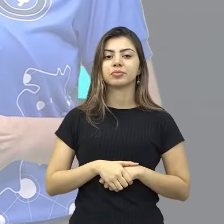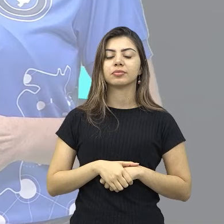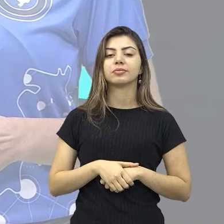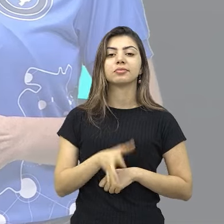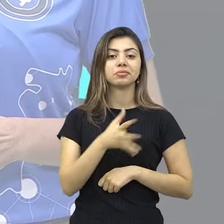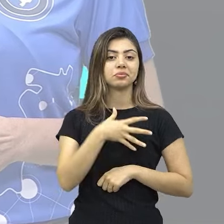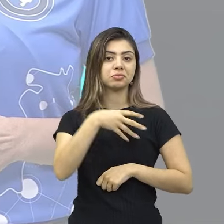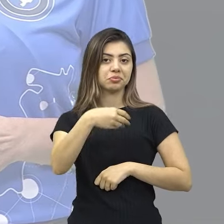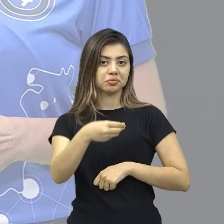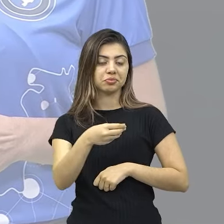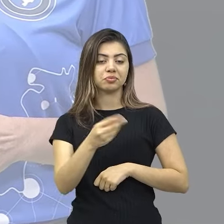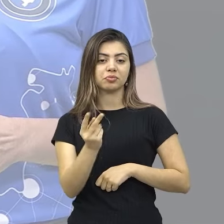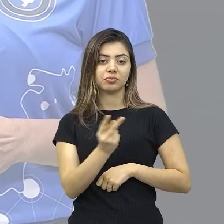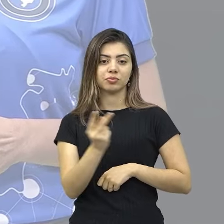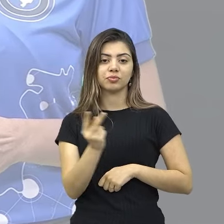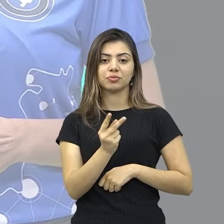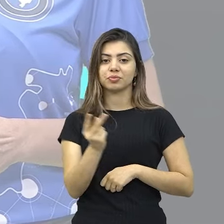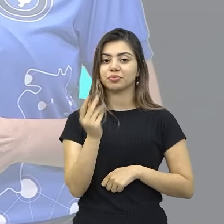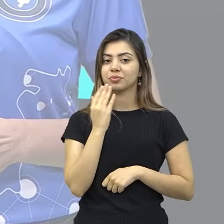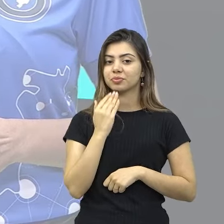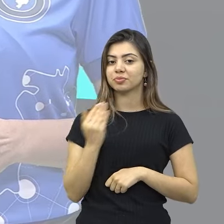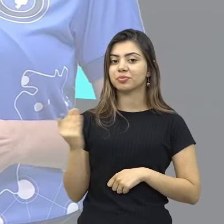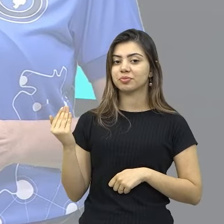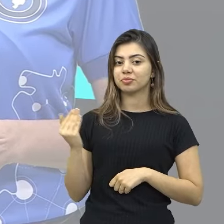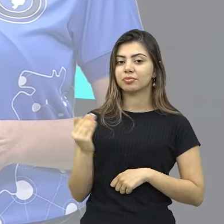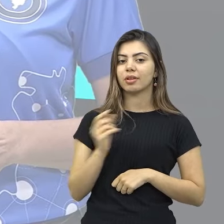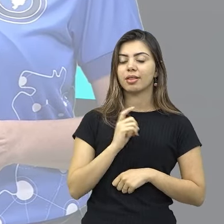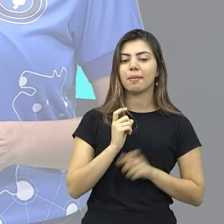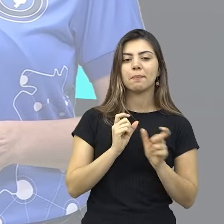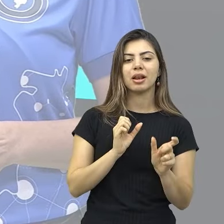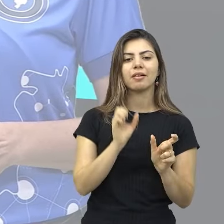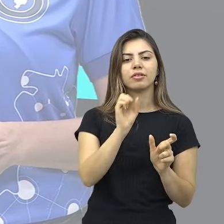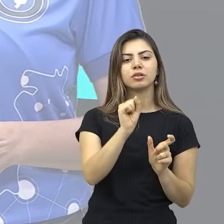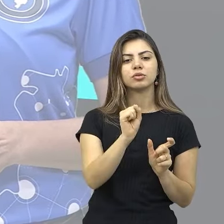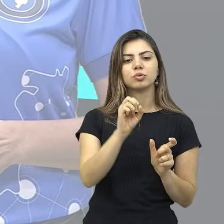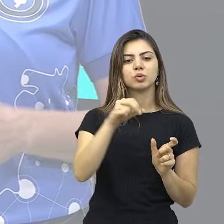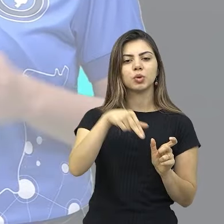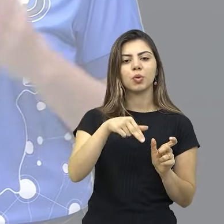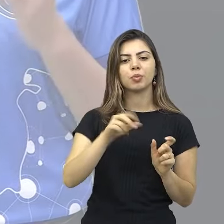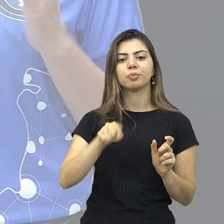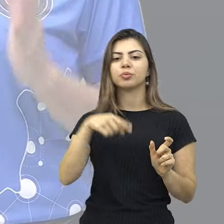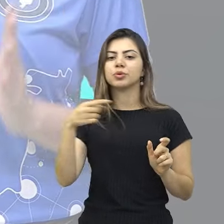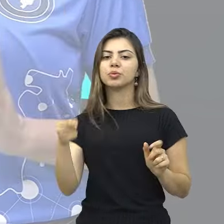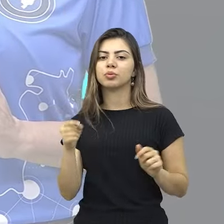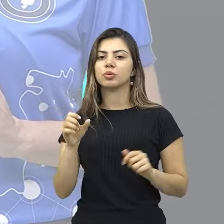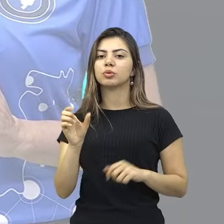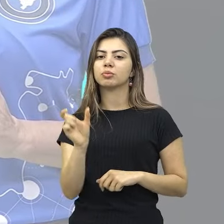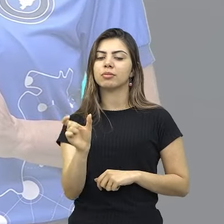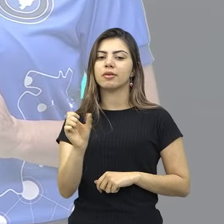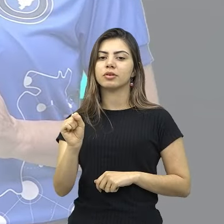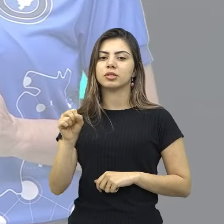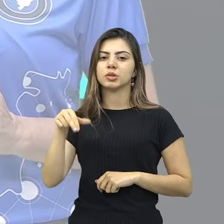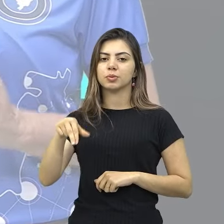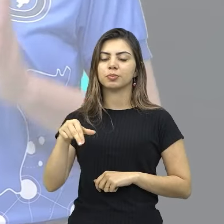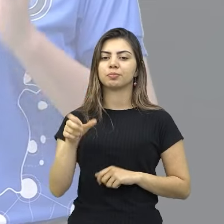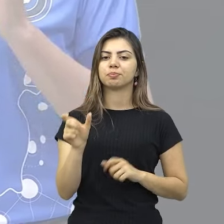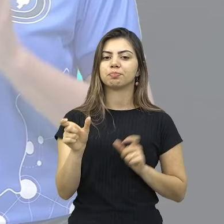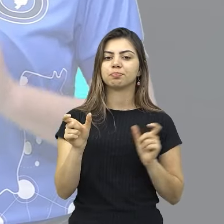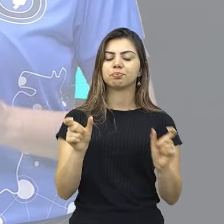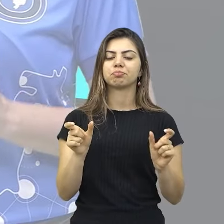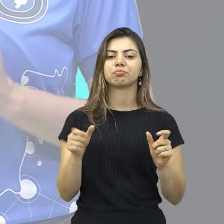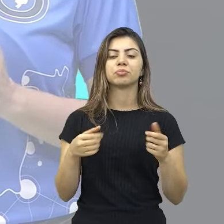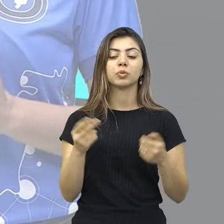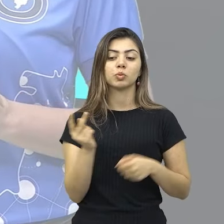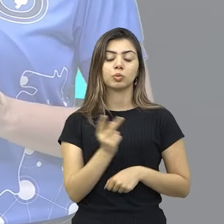deles, não é? Que é William, tem a palavra son bem ali, certo? E o Harry, também que é son, certo?